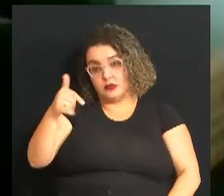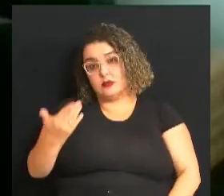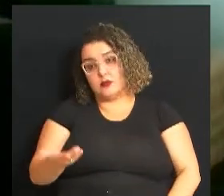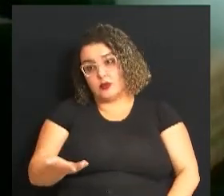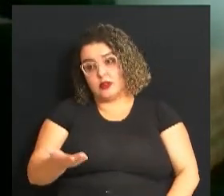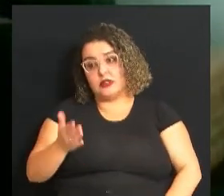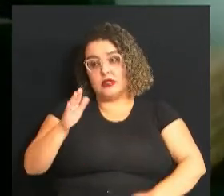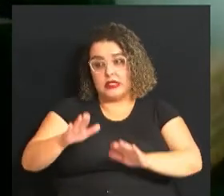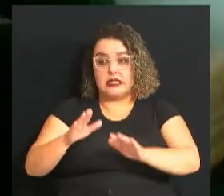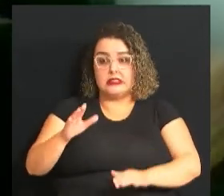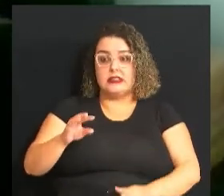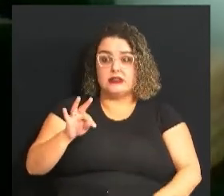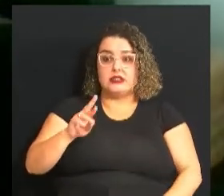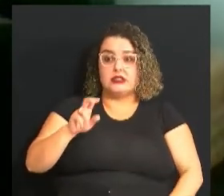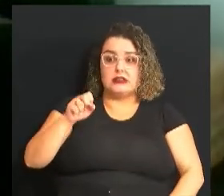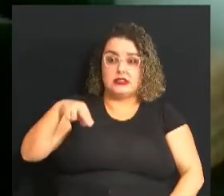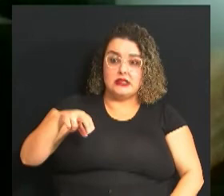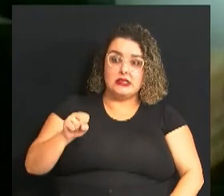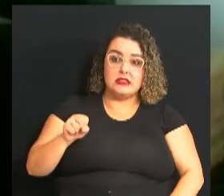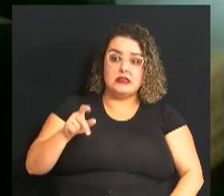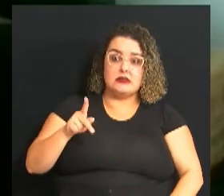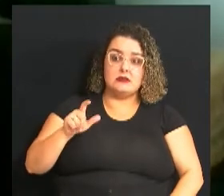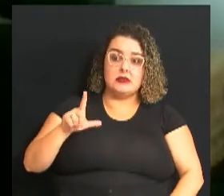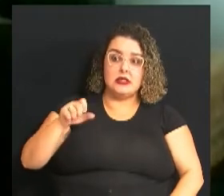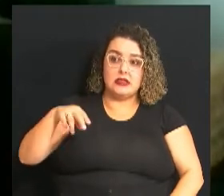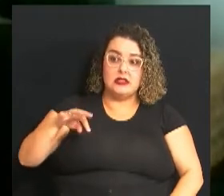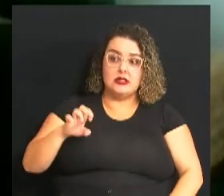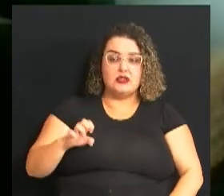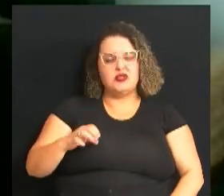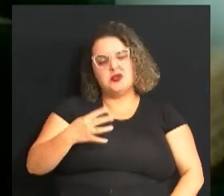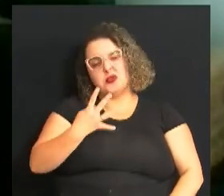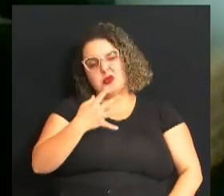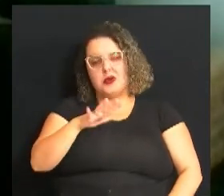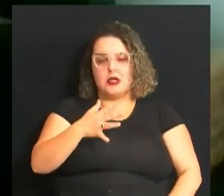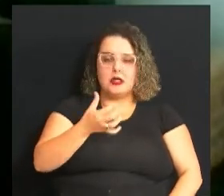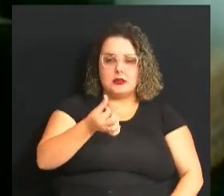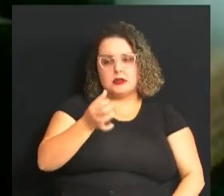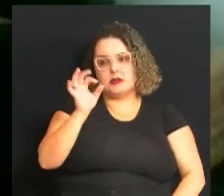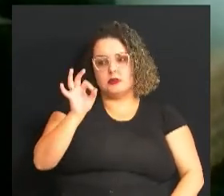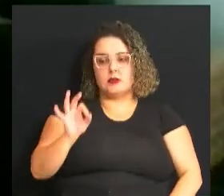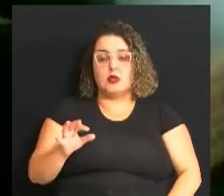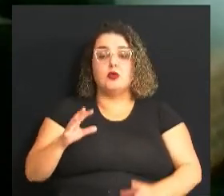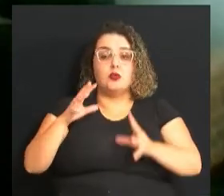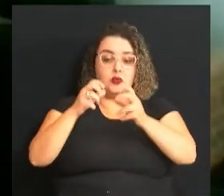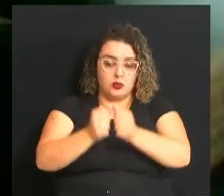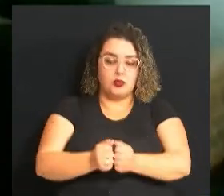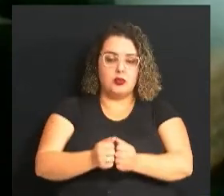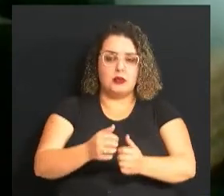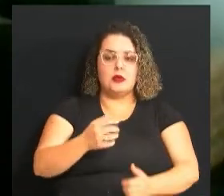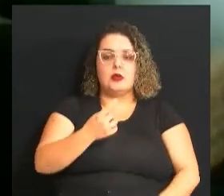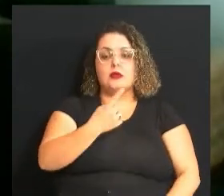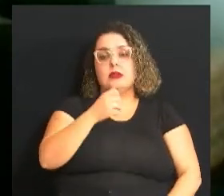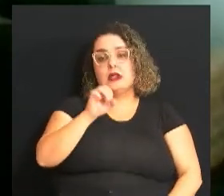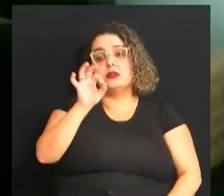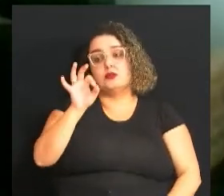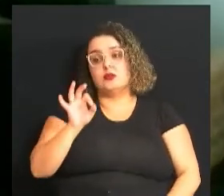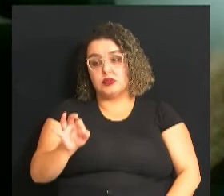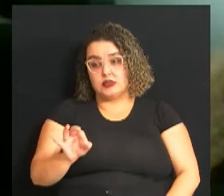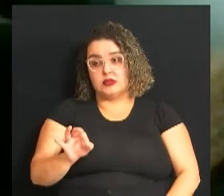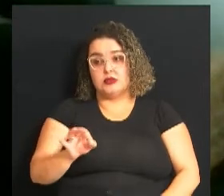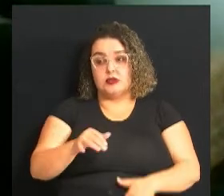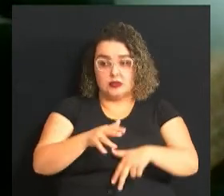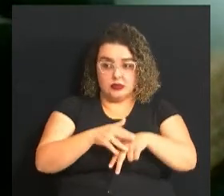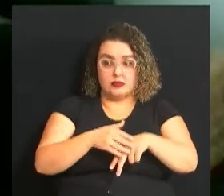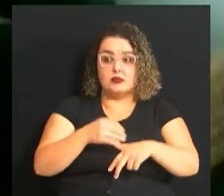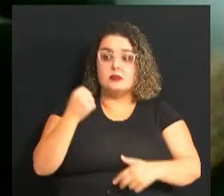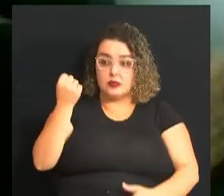de transplante em mais uns 4 a 6%. Então, um total de 10% desses pacientes acabavam tendo um quadro muito